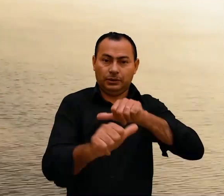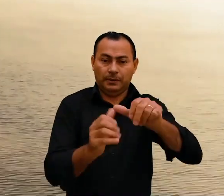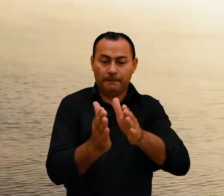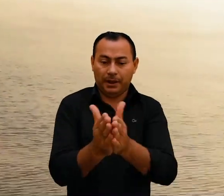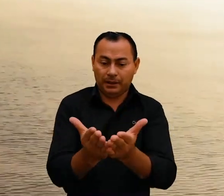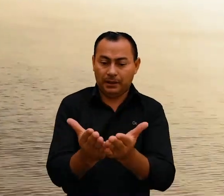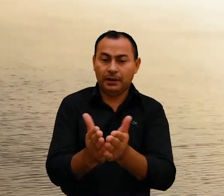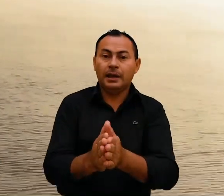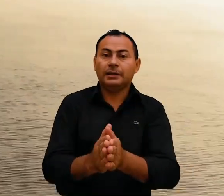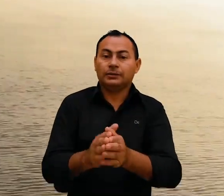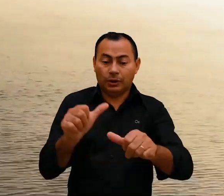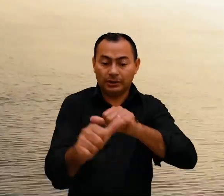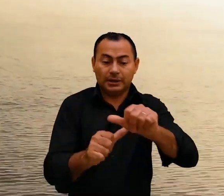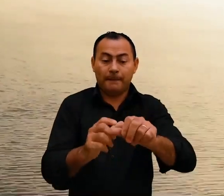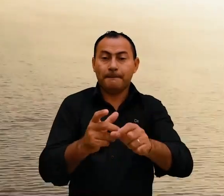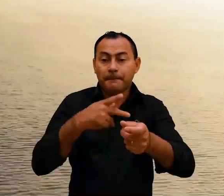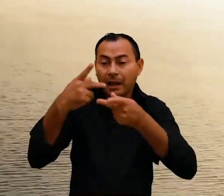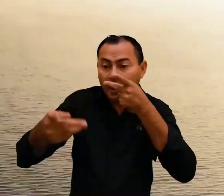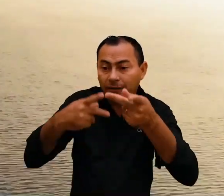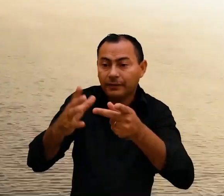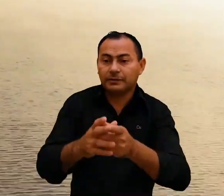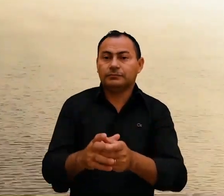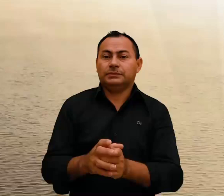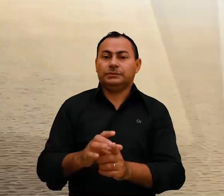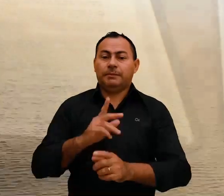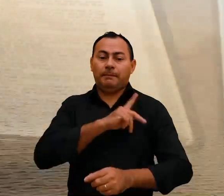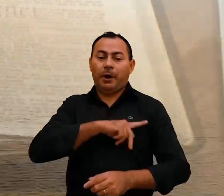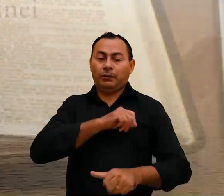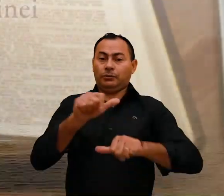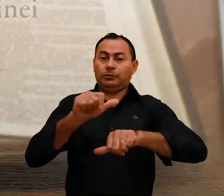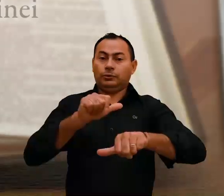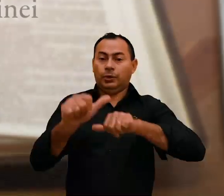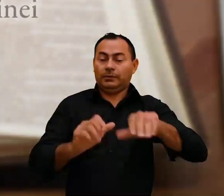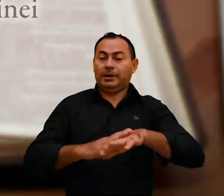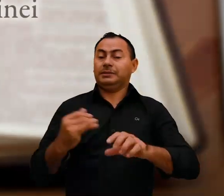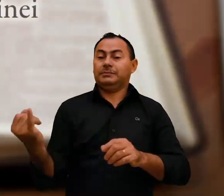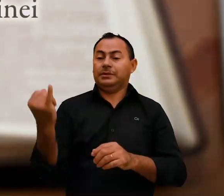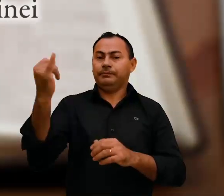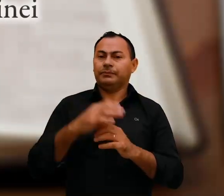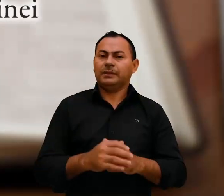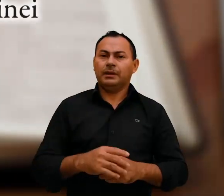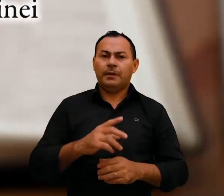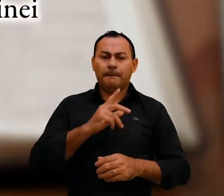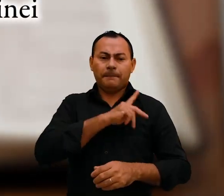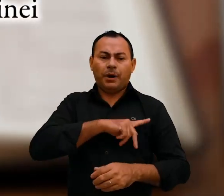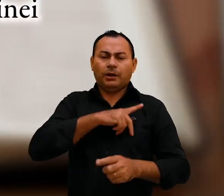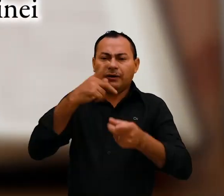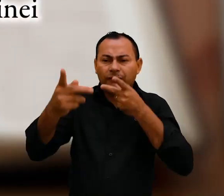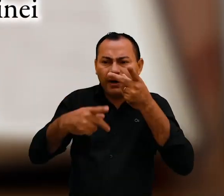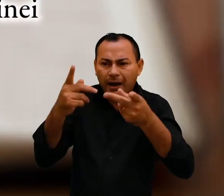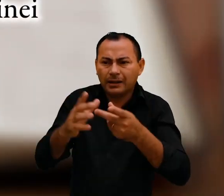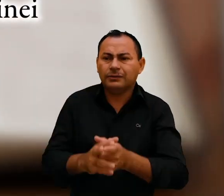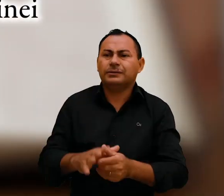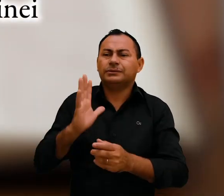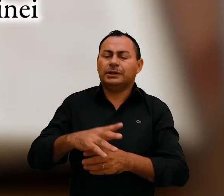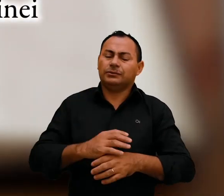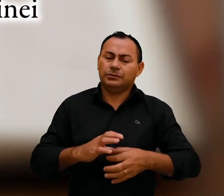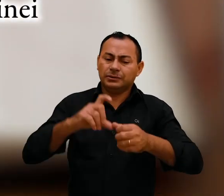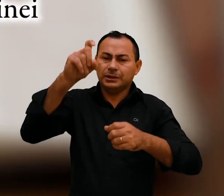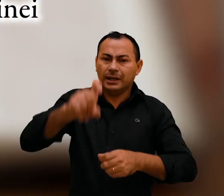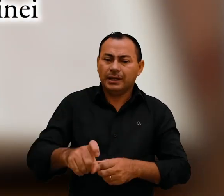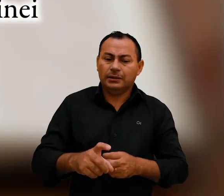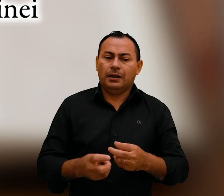O que torna essas palavras e Paulo ainda mais impressionantes Paulo escreveu assim eu já estou sendo